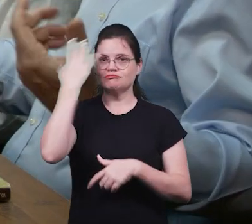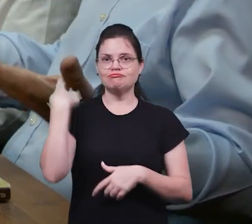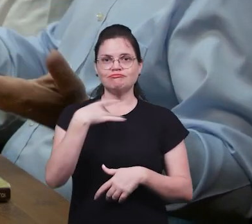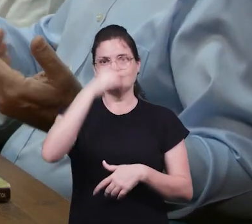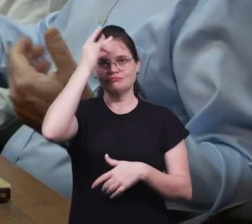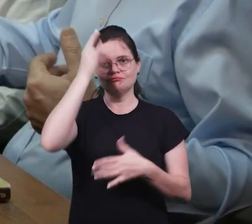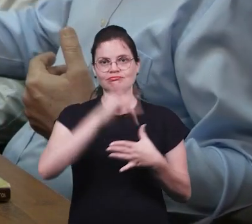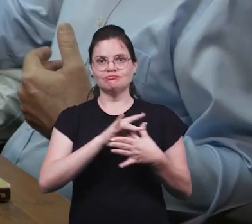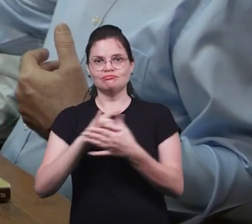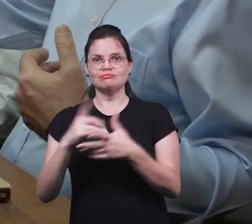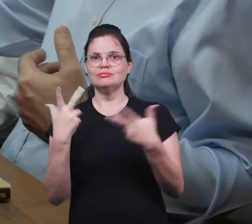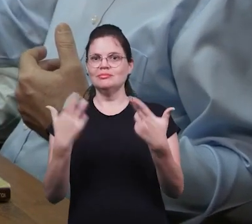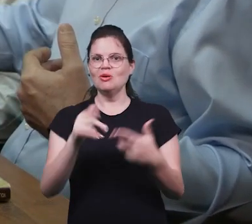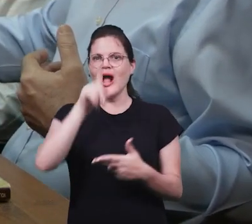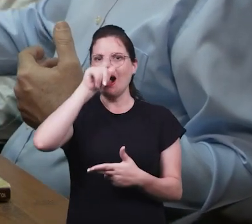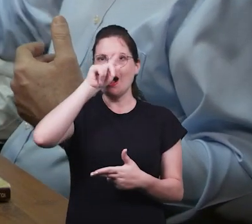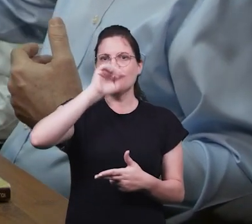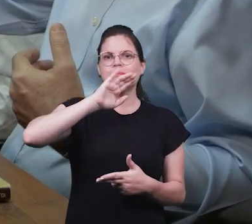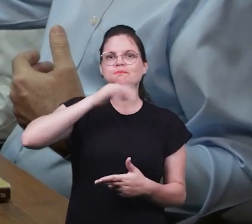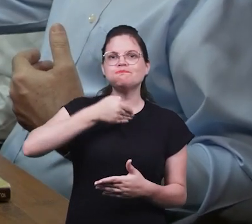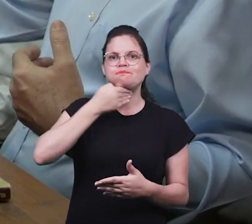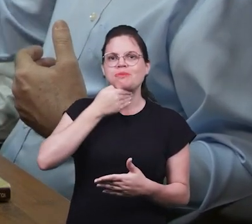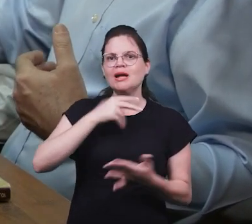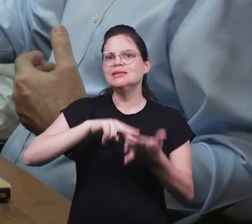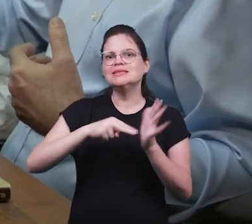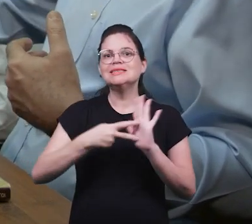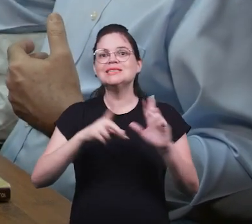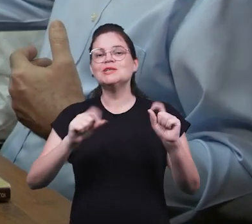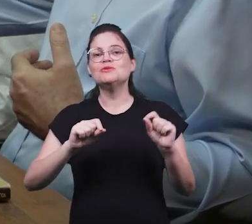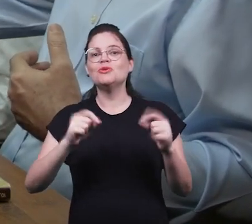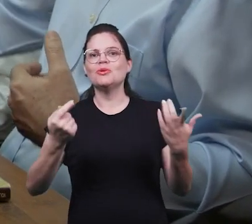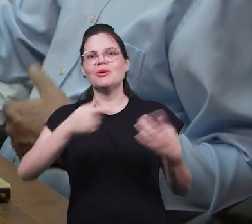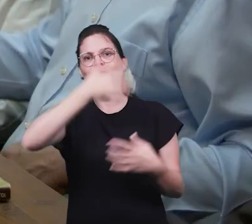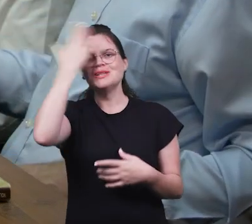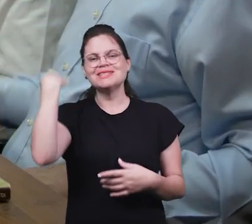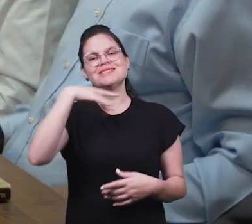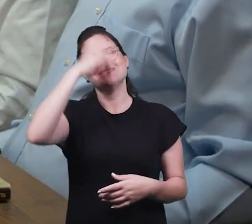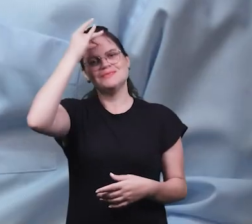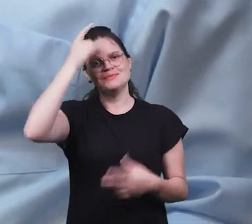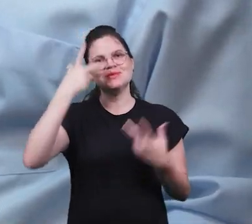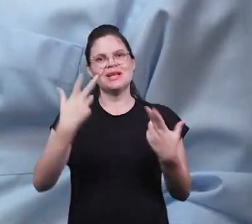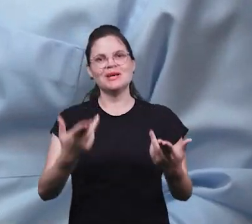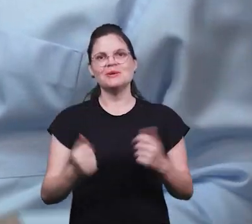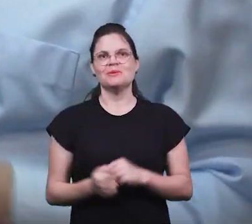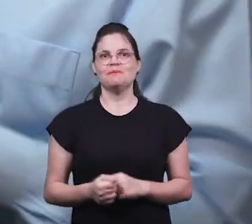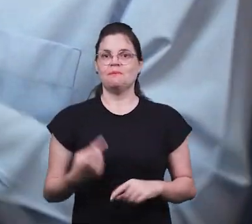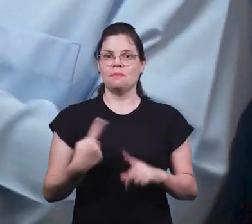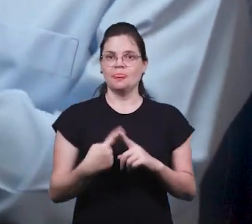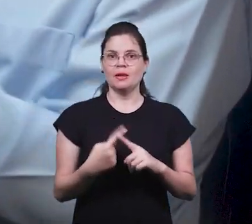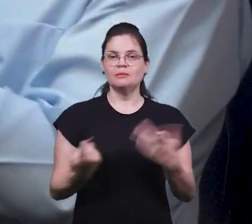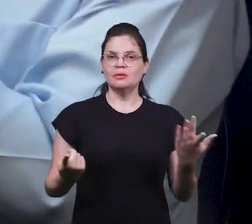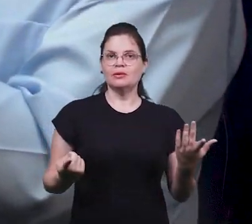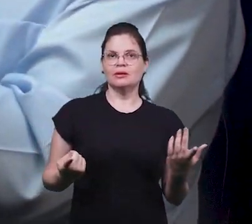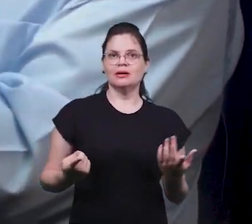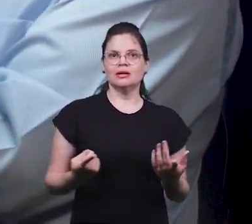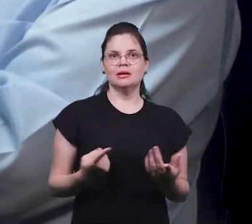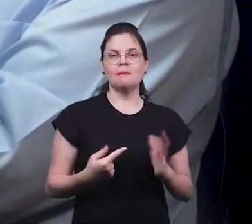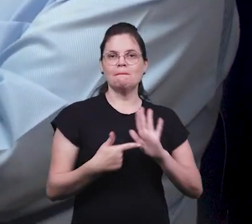citou a pomba, né, que desceu na 3ª vez, ela fica mostrando